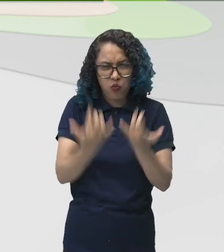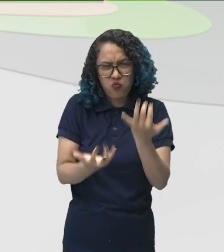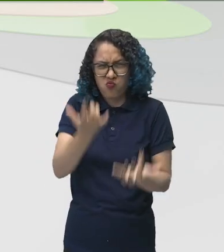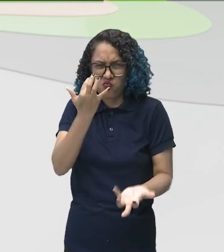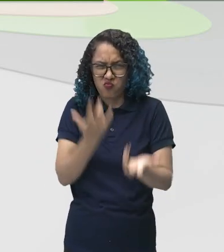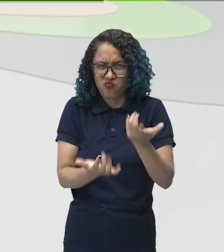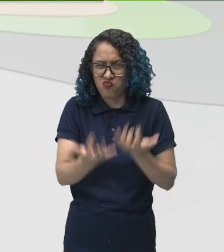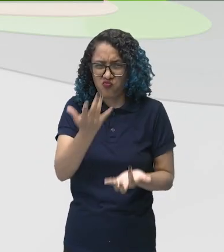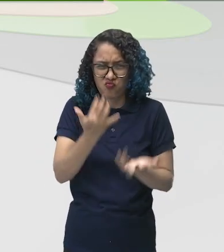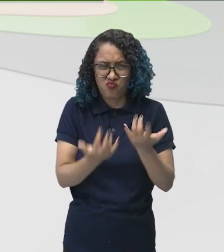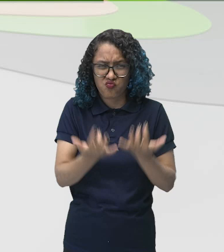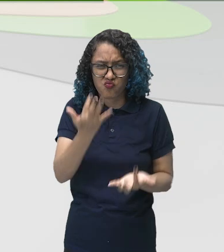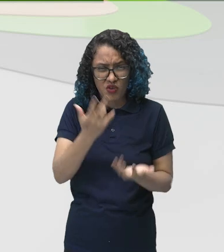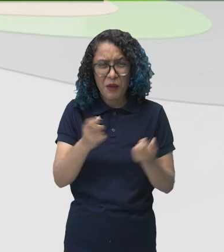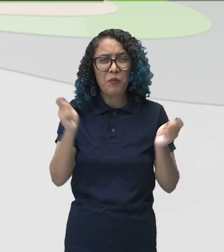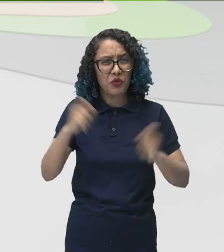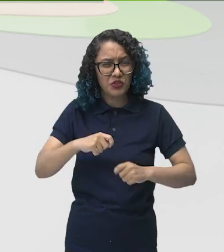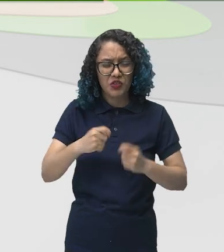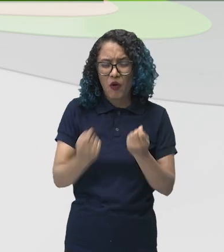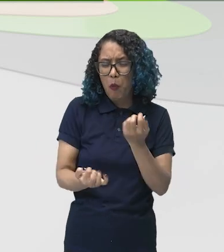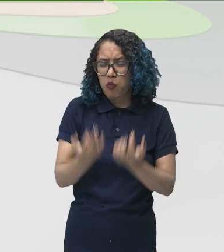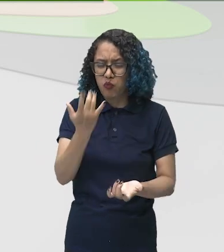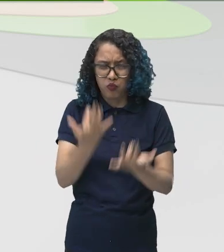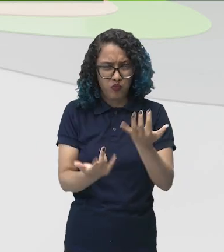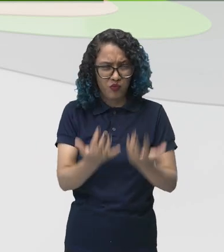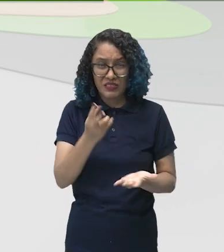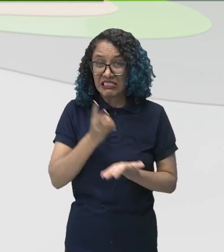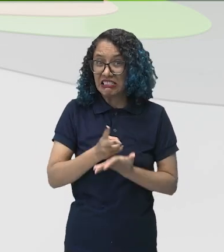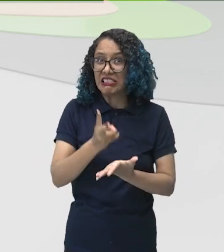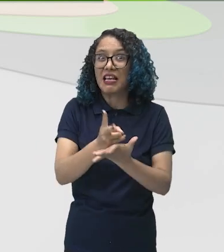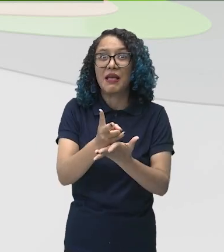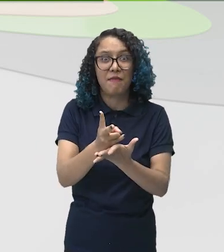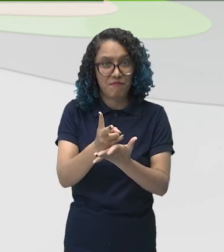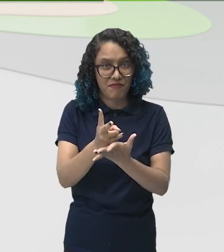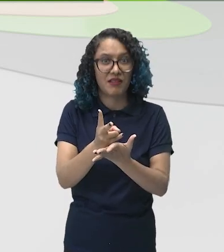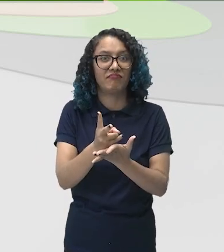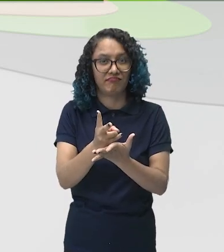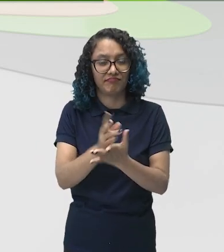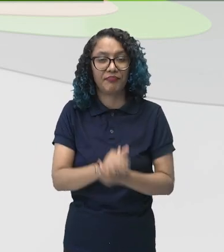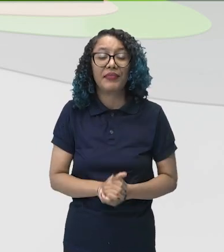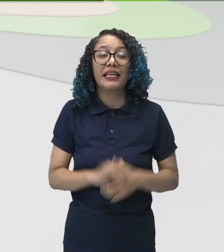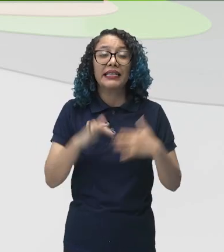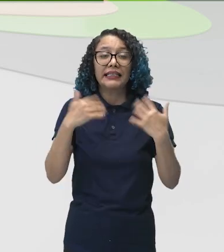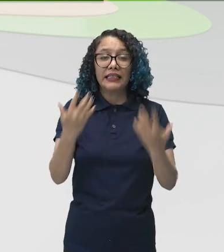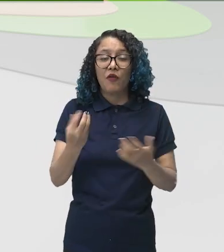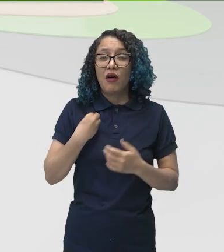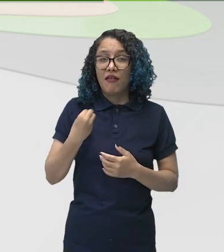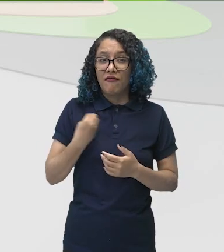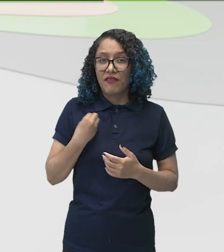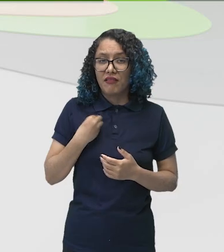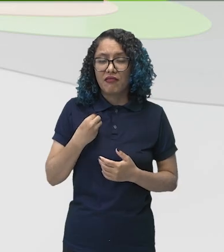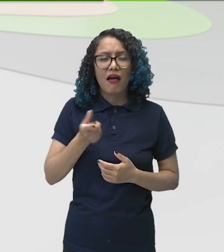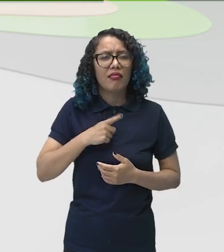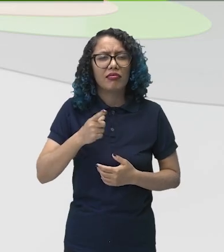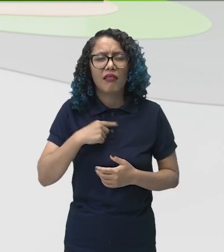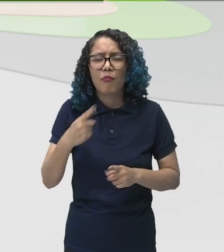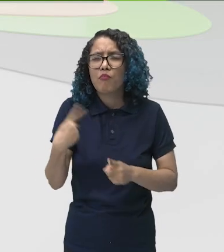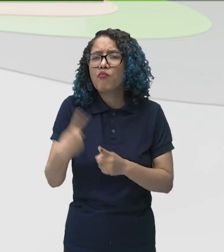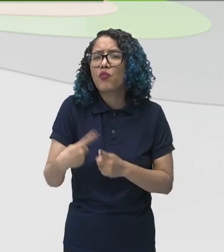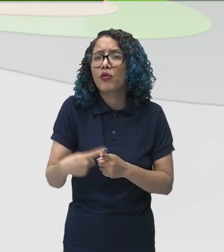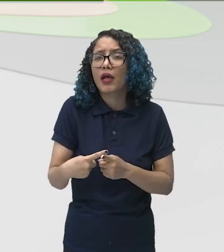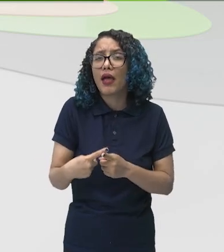combustível, ou seja, para entrar em combustão. Então, a vida, ela existe porque a gente